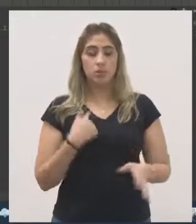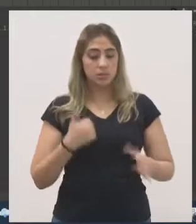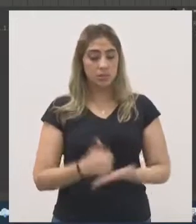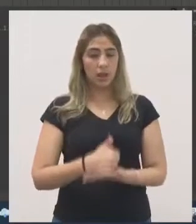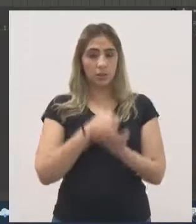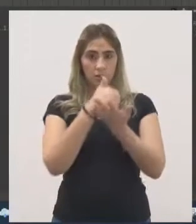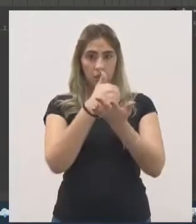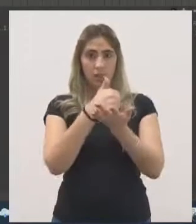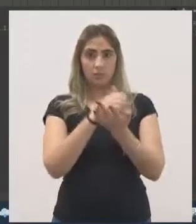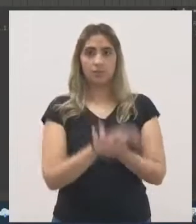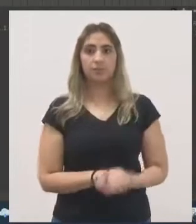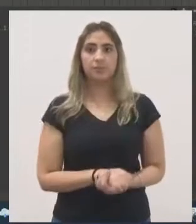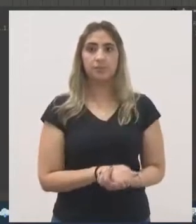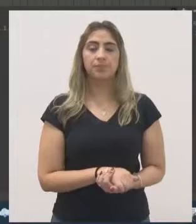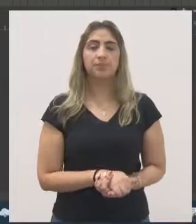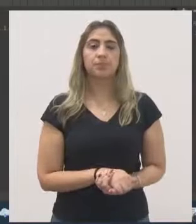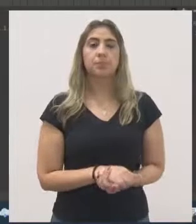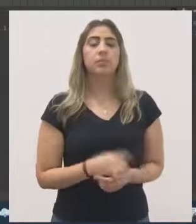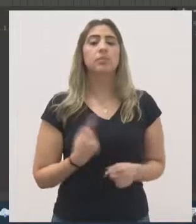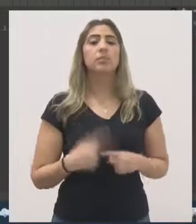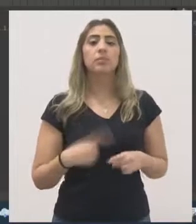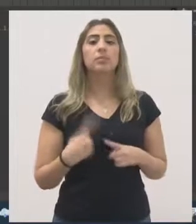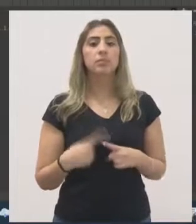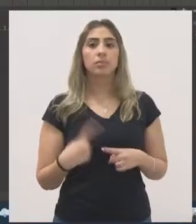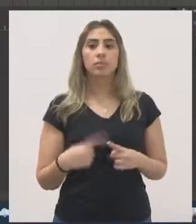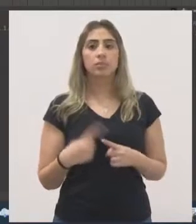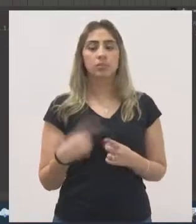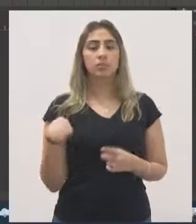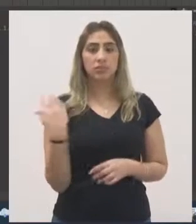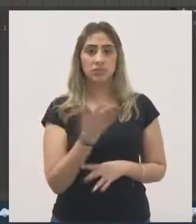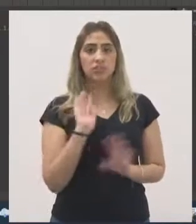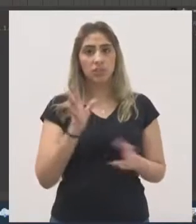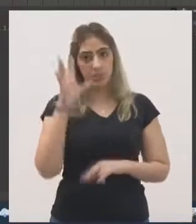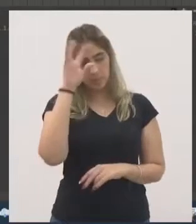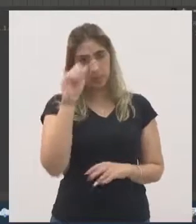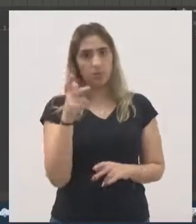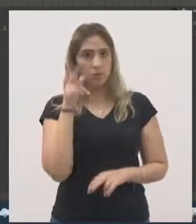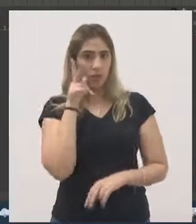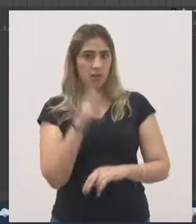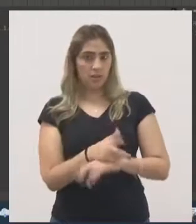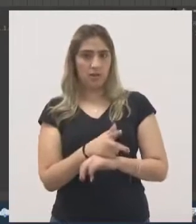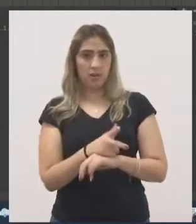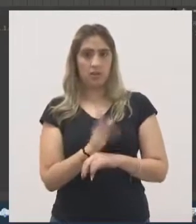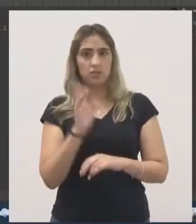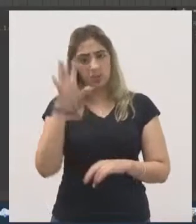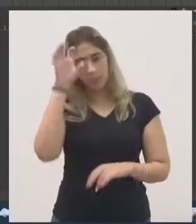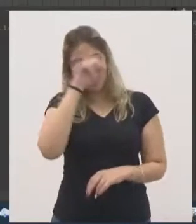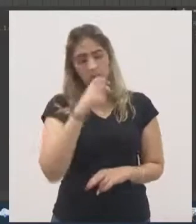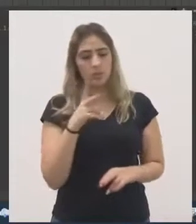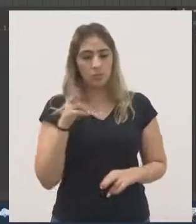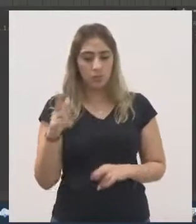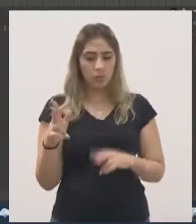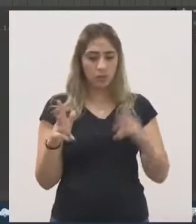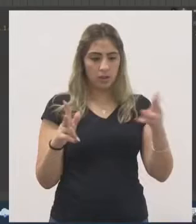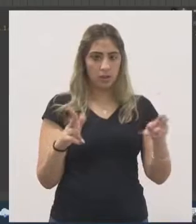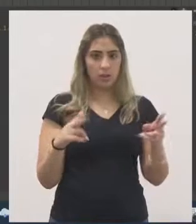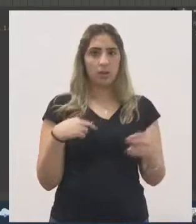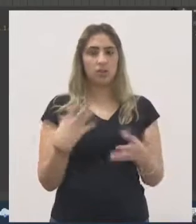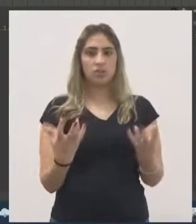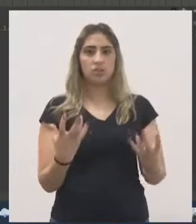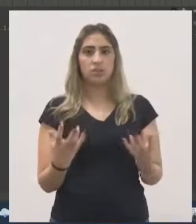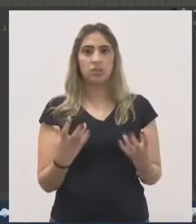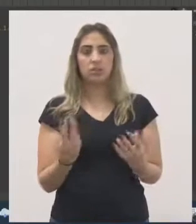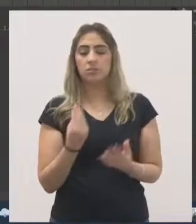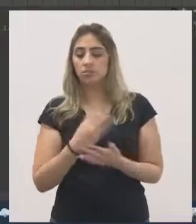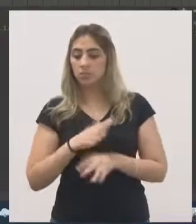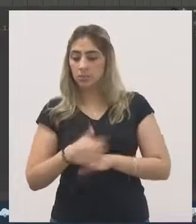né? Por quê? Porque a gente já aprendeu a gravar, a gente já aprendeu a recortar as partes que a gente quer, né? De descartar